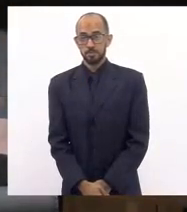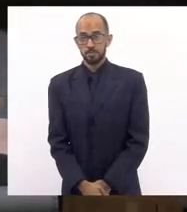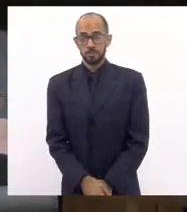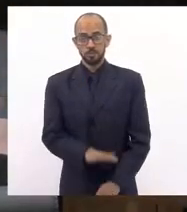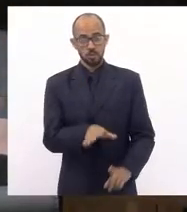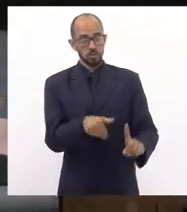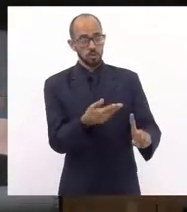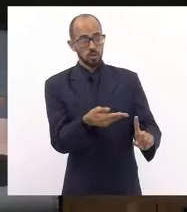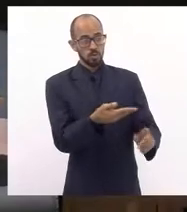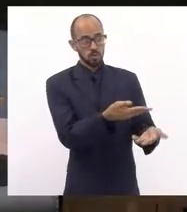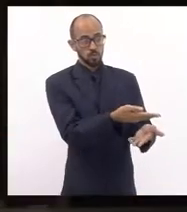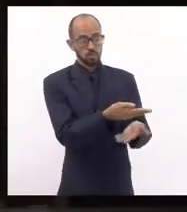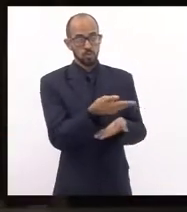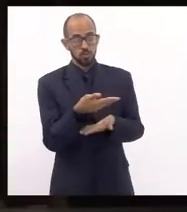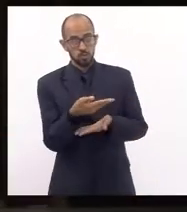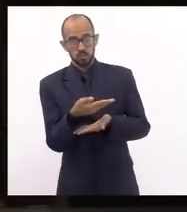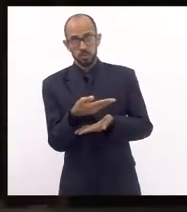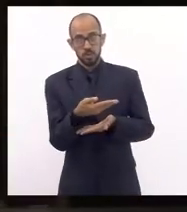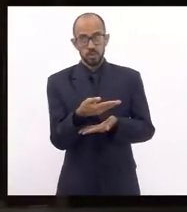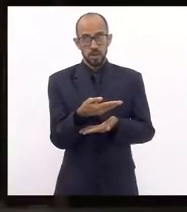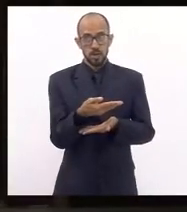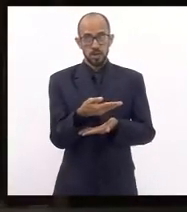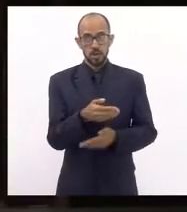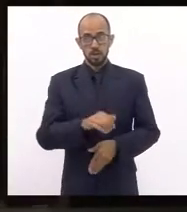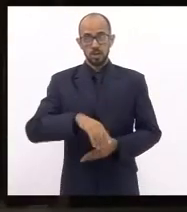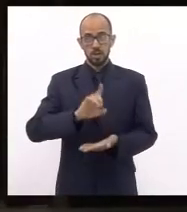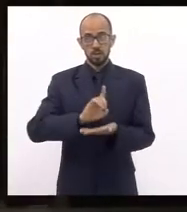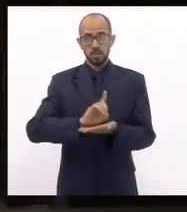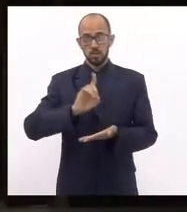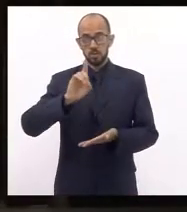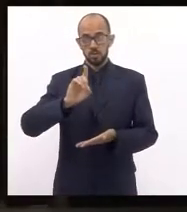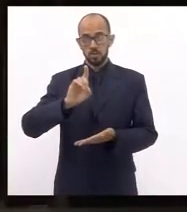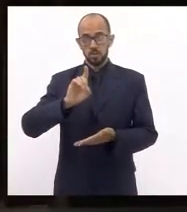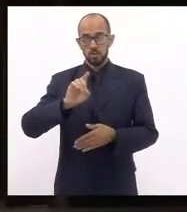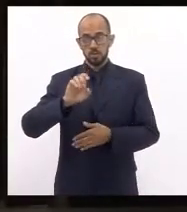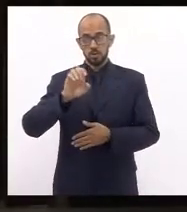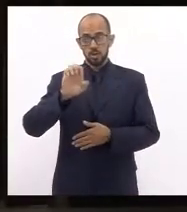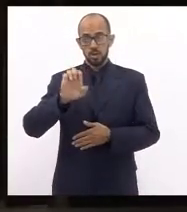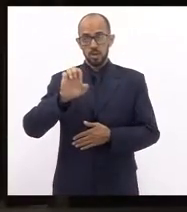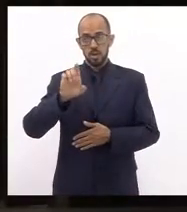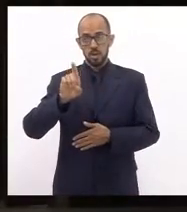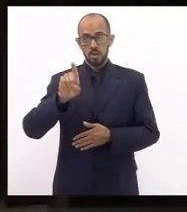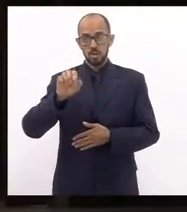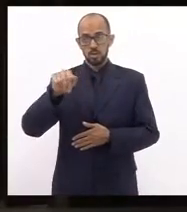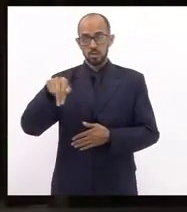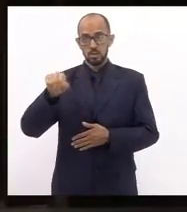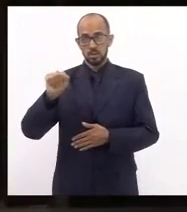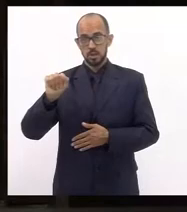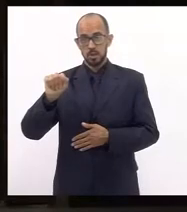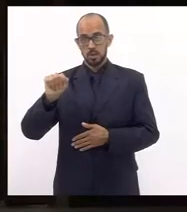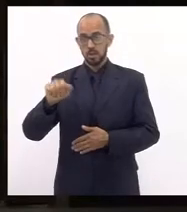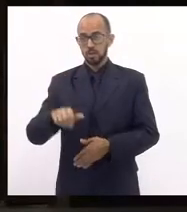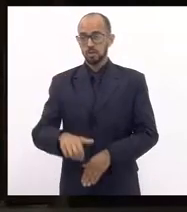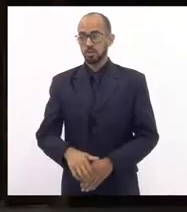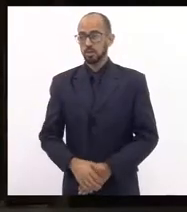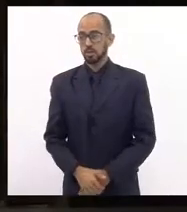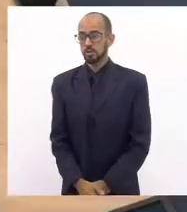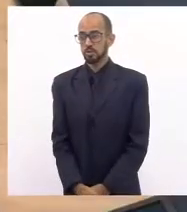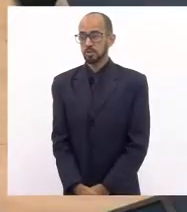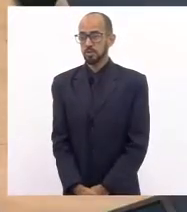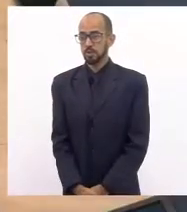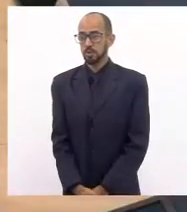Tenho a honra de chamar a excelentíssima doutora Edna Ângela dos Santos.